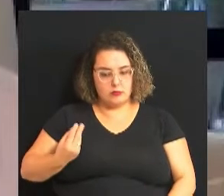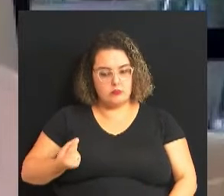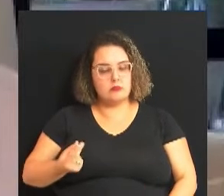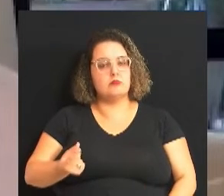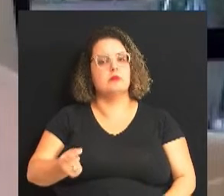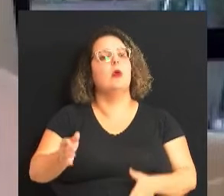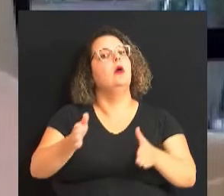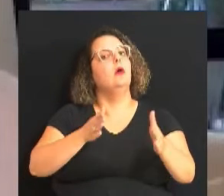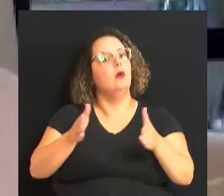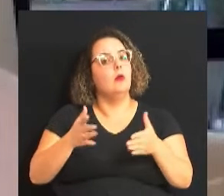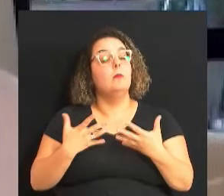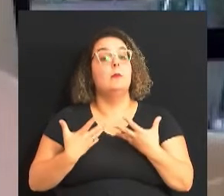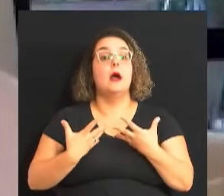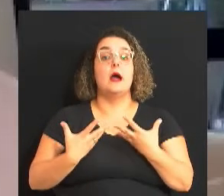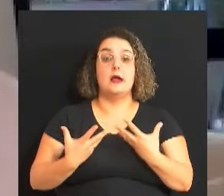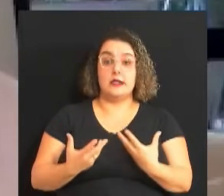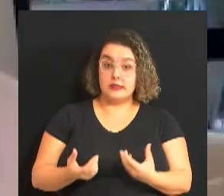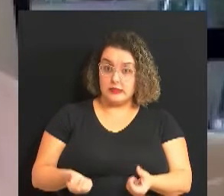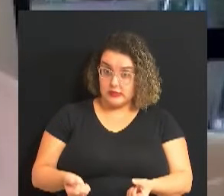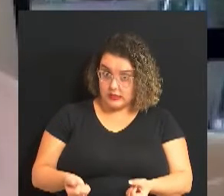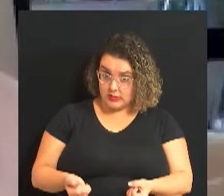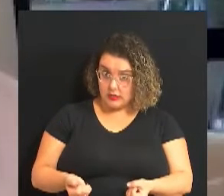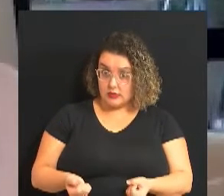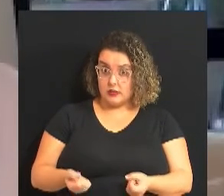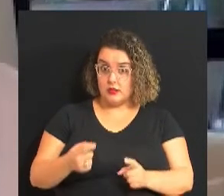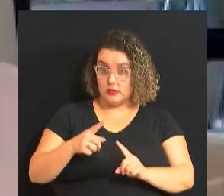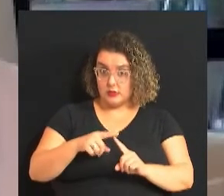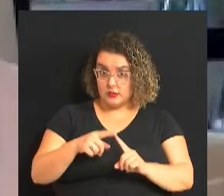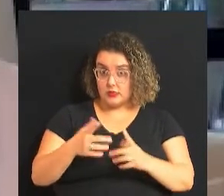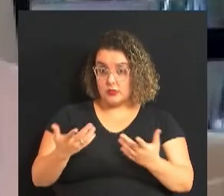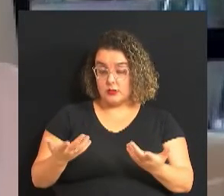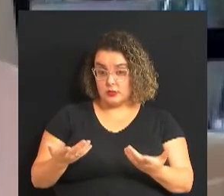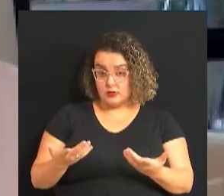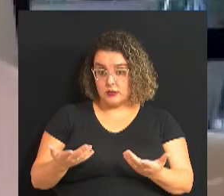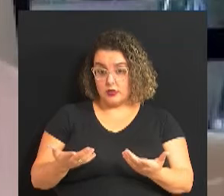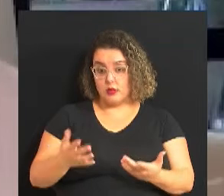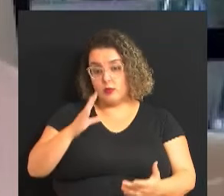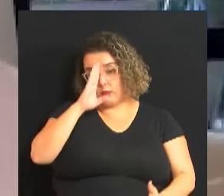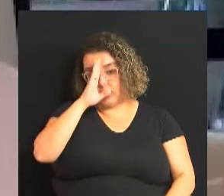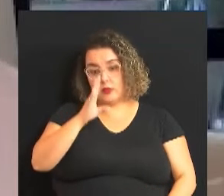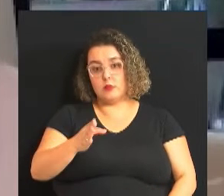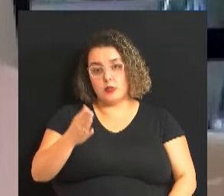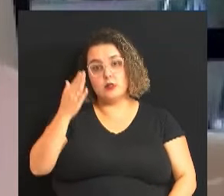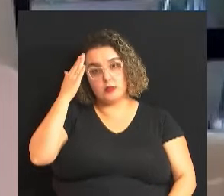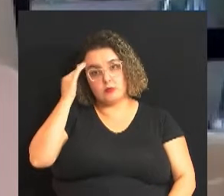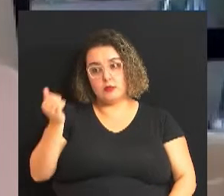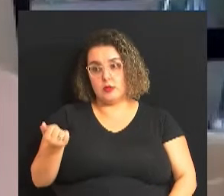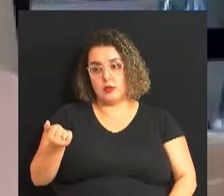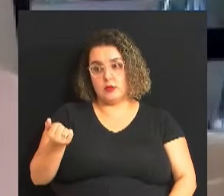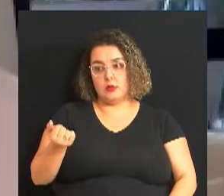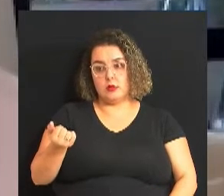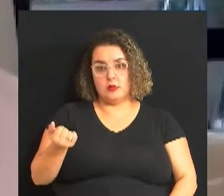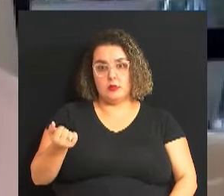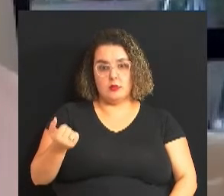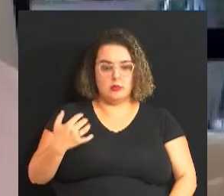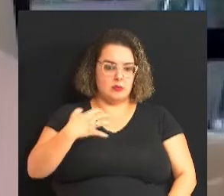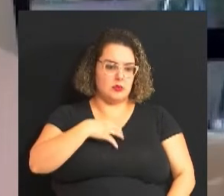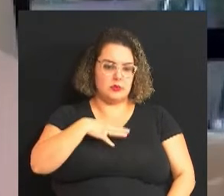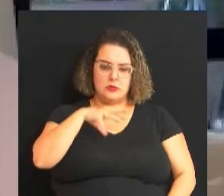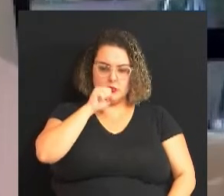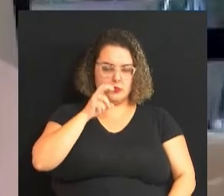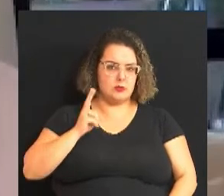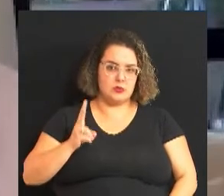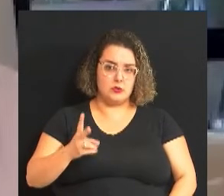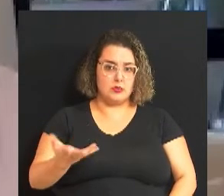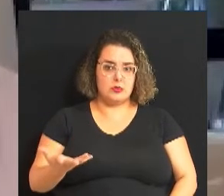momentos e aceitar essa condição, né? E principalmente sabendo que ele não vai ficar sentindo cheiro toda hora, ele